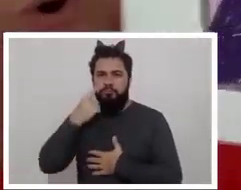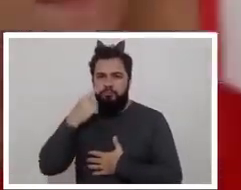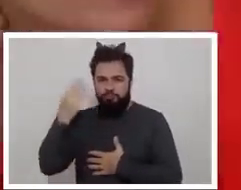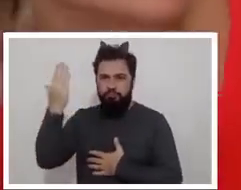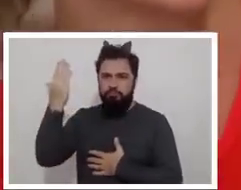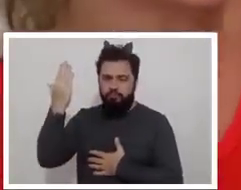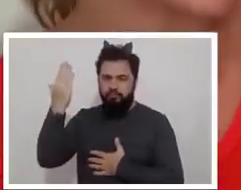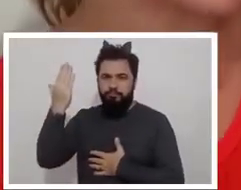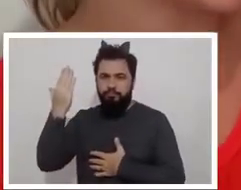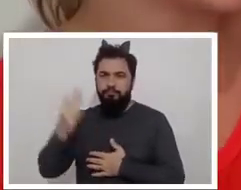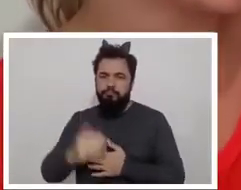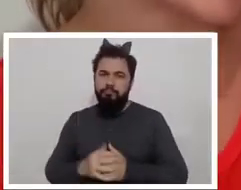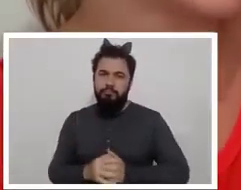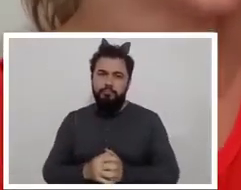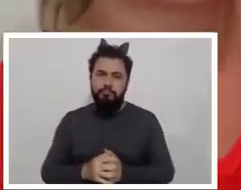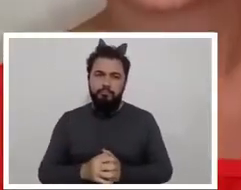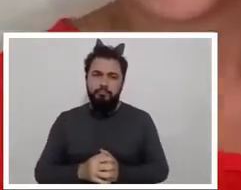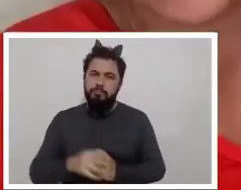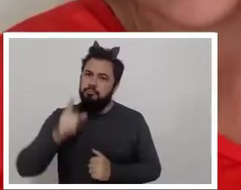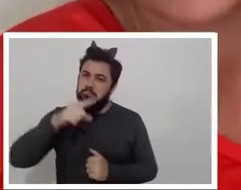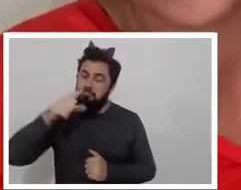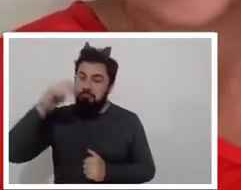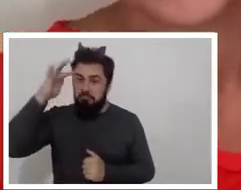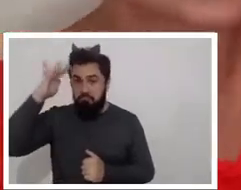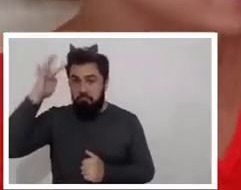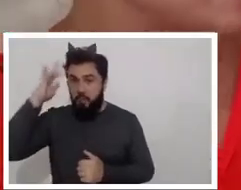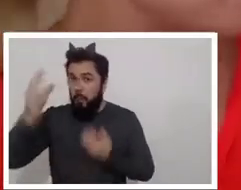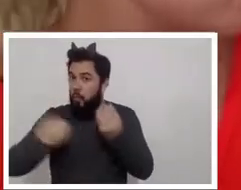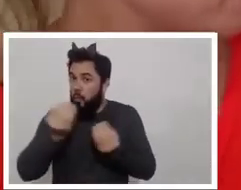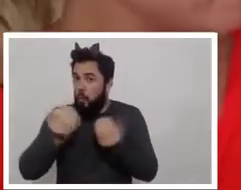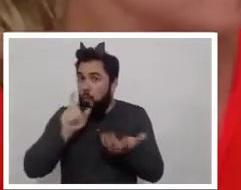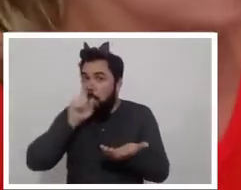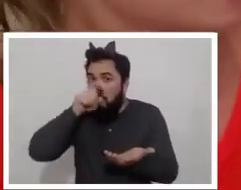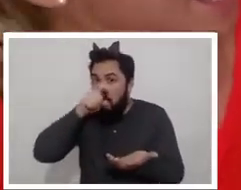no corpo cabalística muito